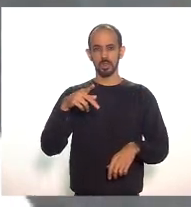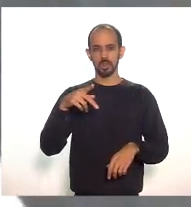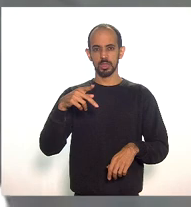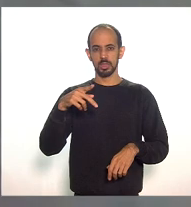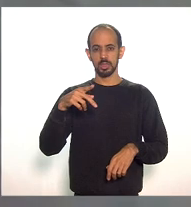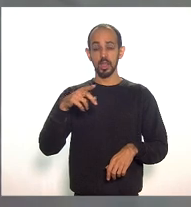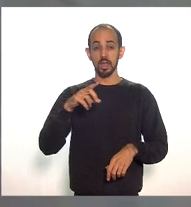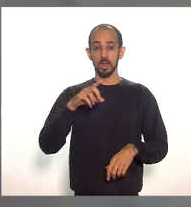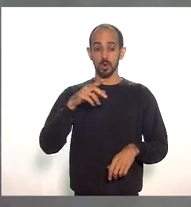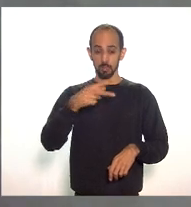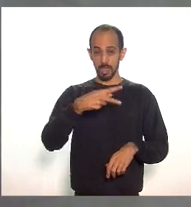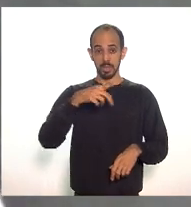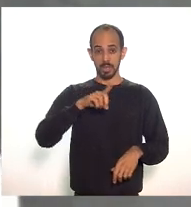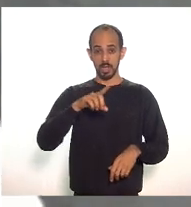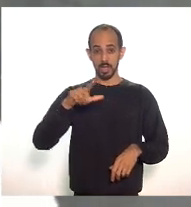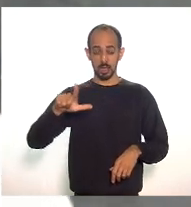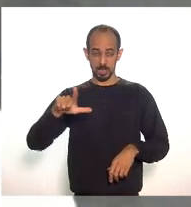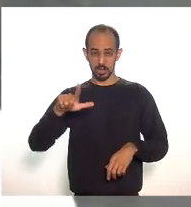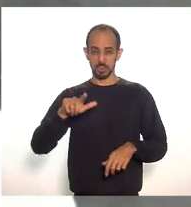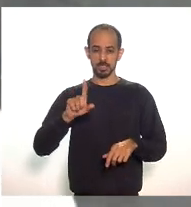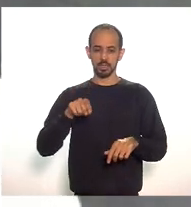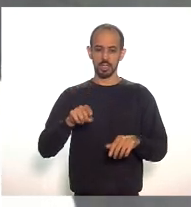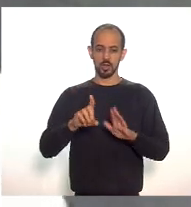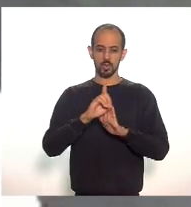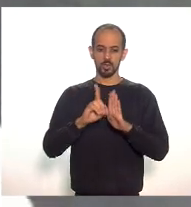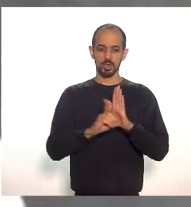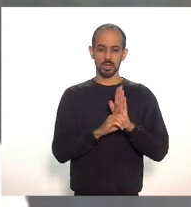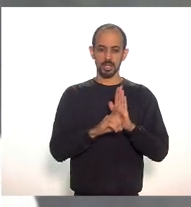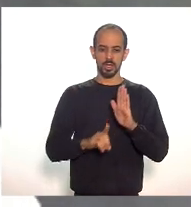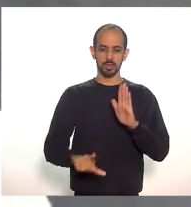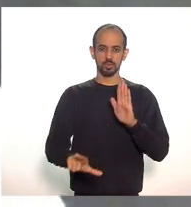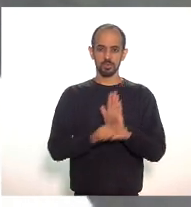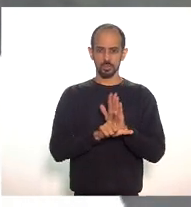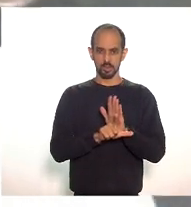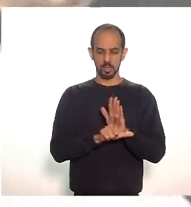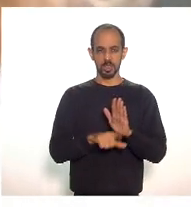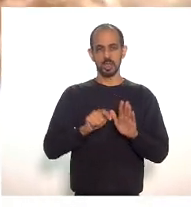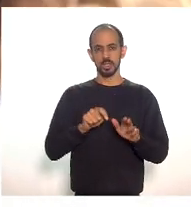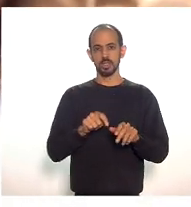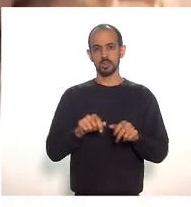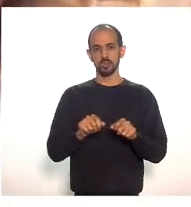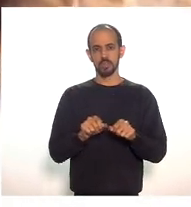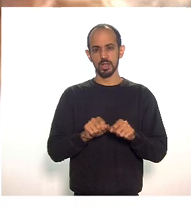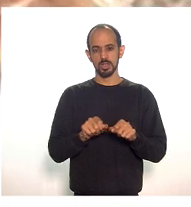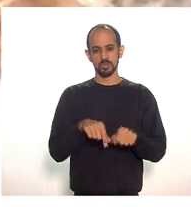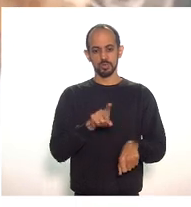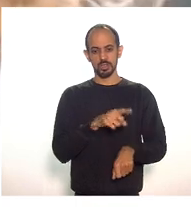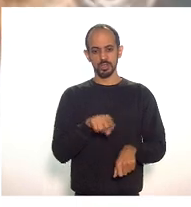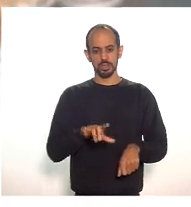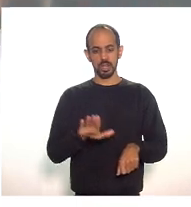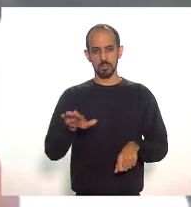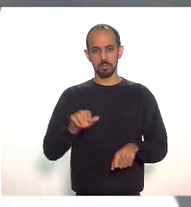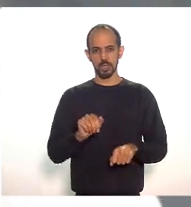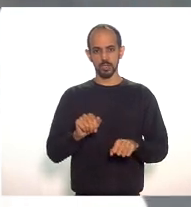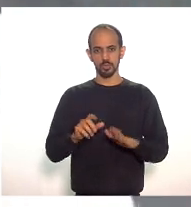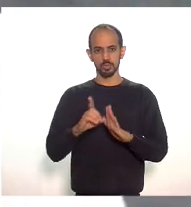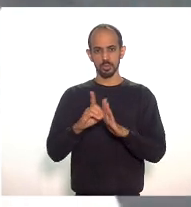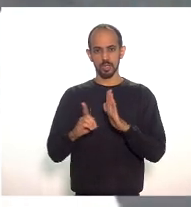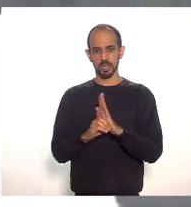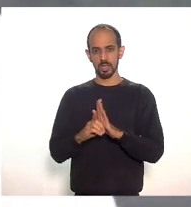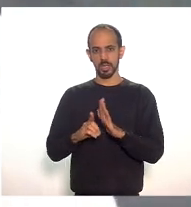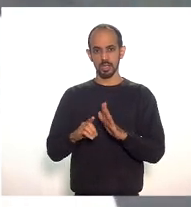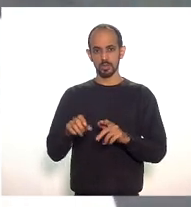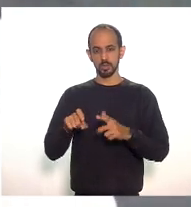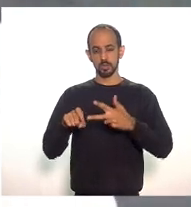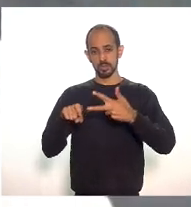projeto de decreto legislativo que susto o efeito de um decreto feito pelo poder executivo e